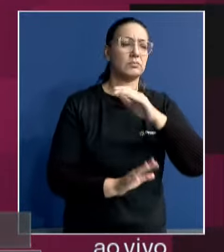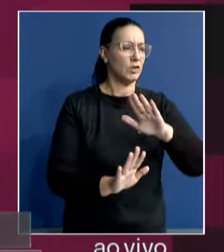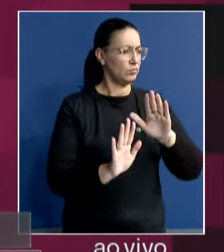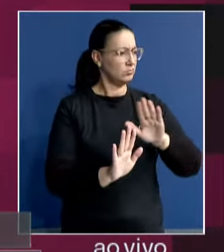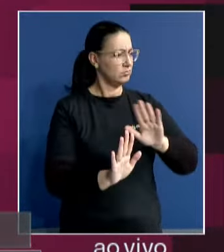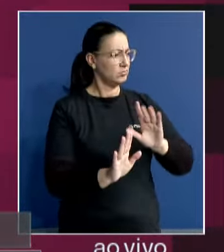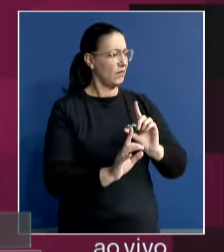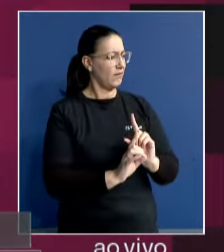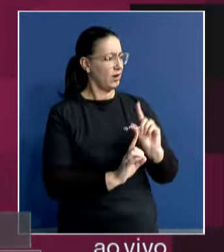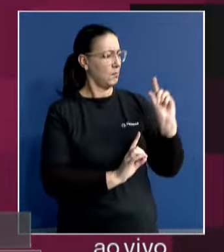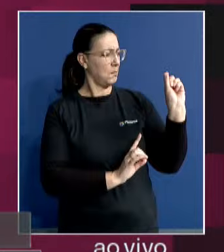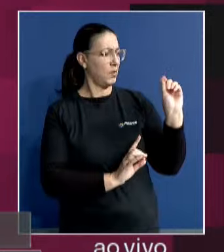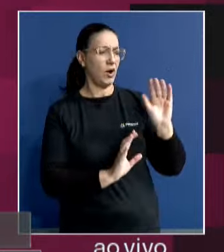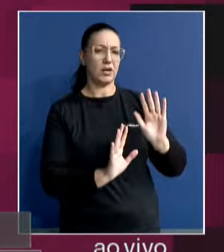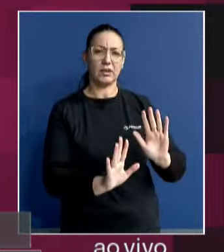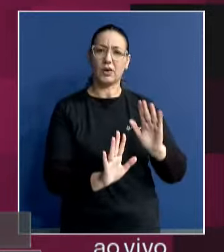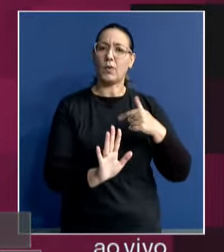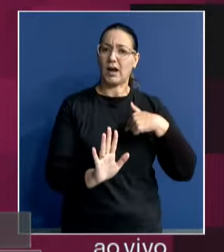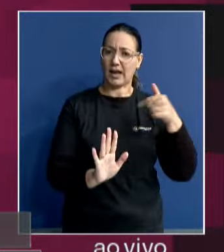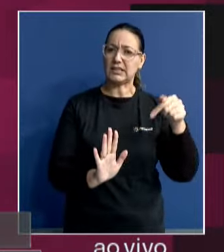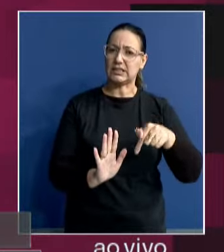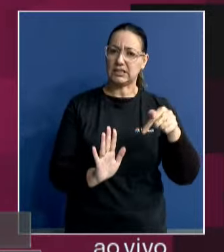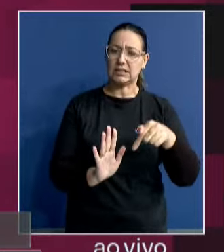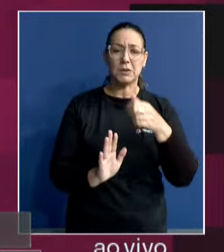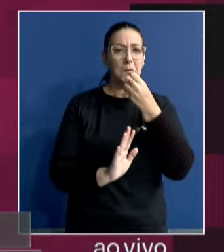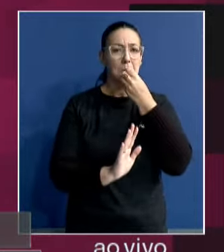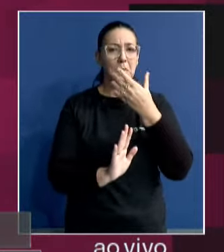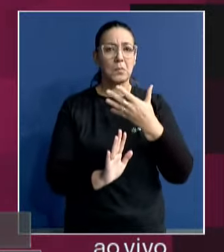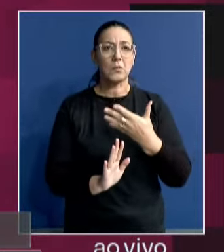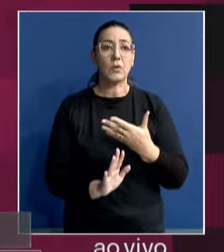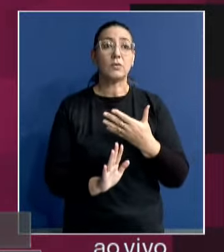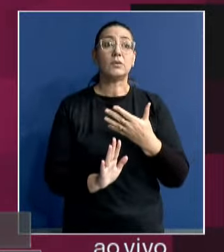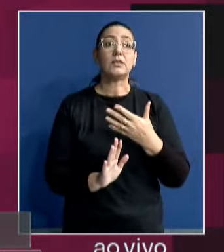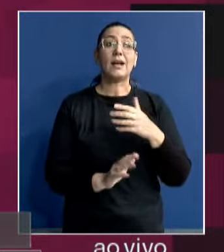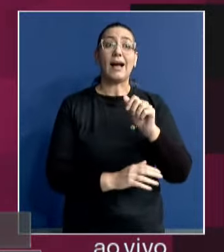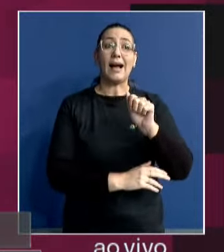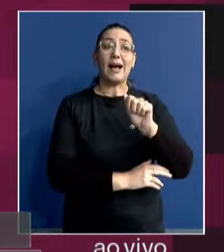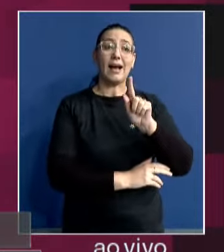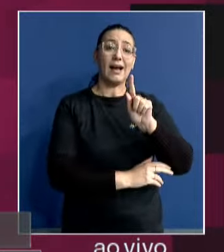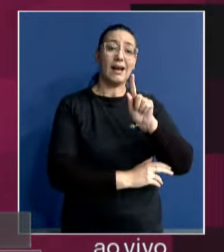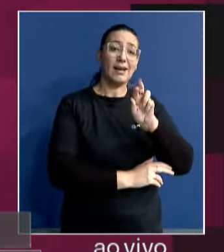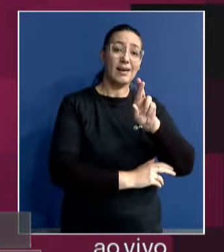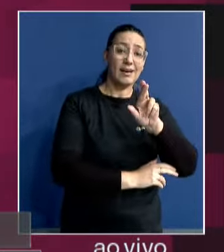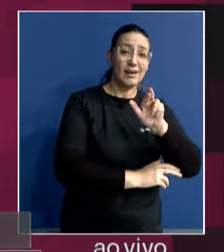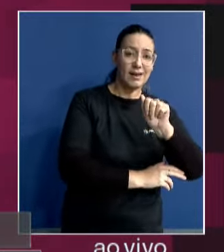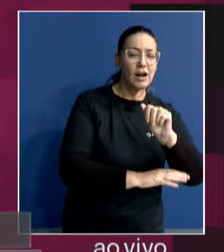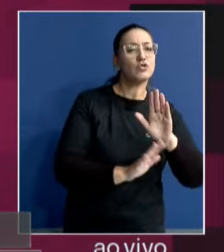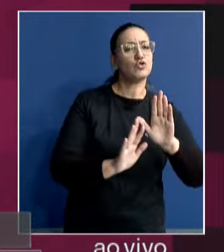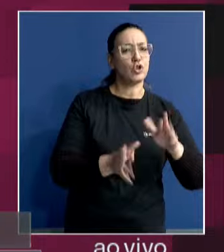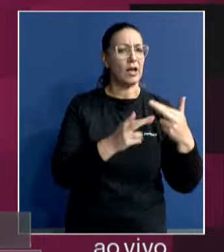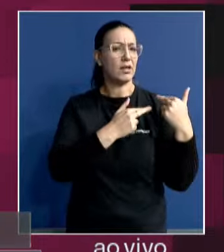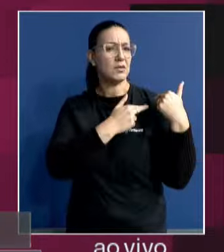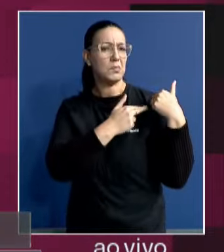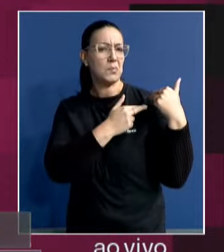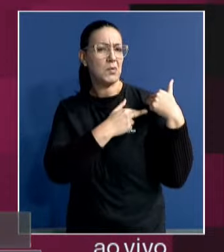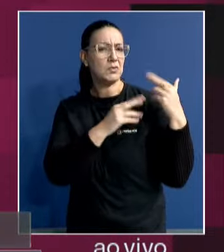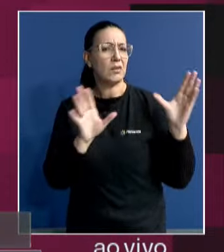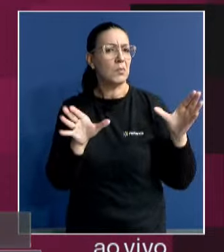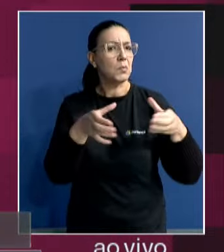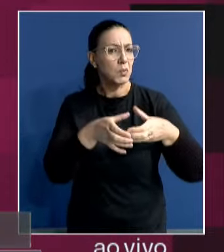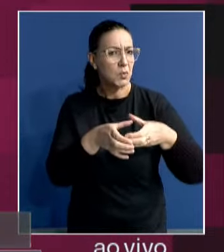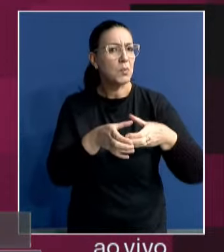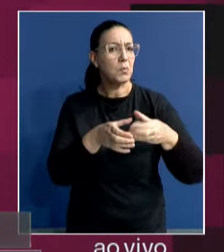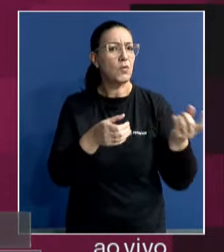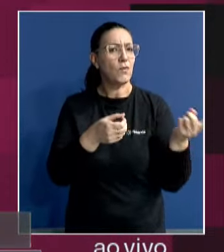retirar. Ele e essas pessoas que estavam com ele não estão mais aqui, e o pessoal da ADRA voltou a administrar hoje, então, na manhã de hoje,